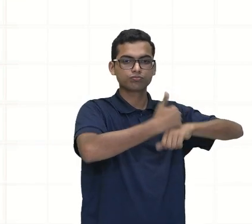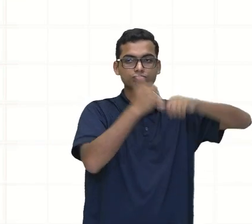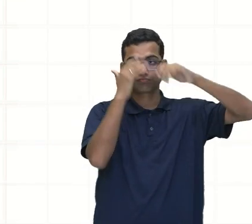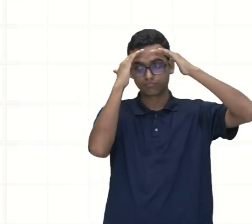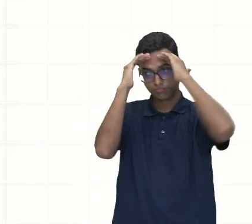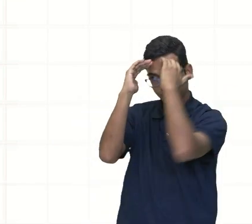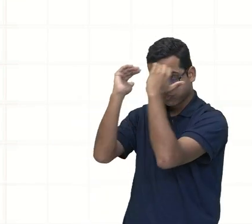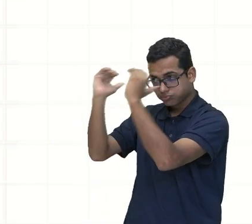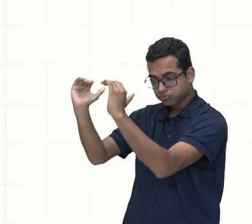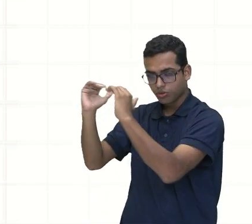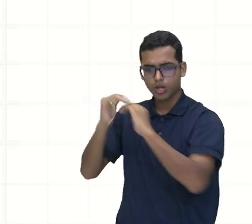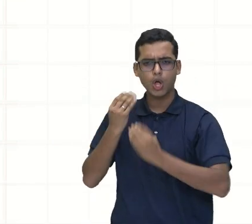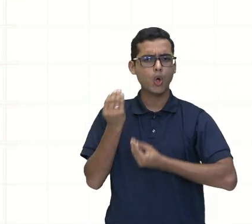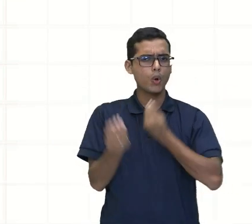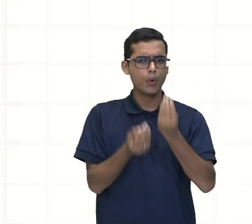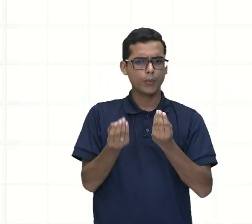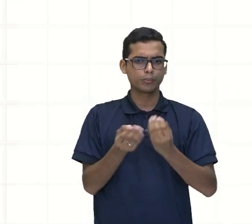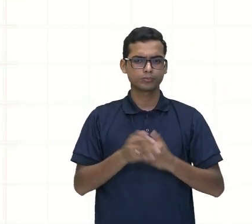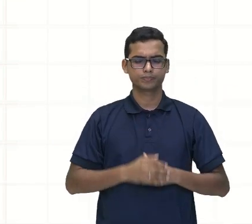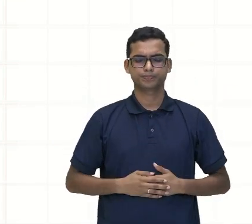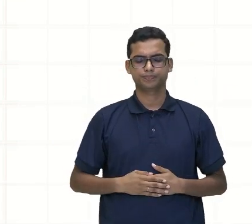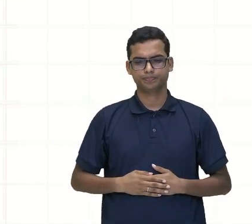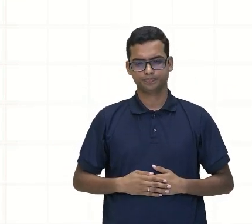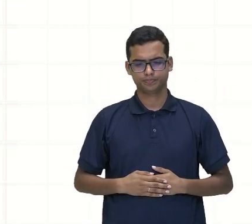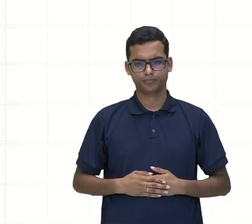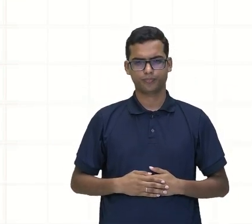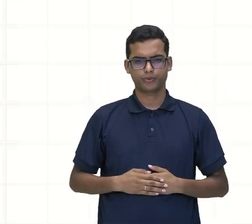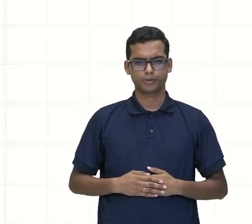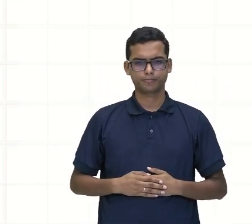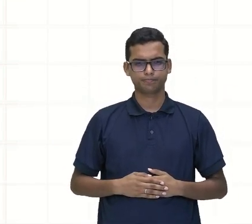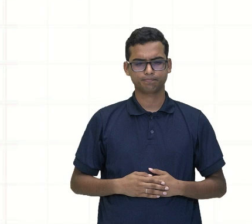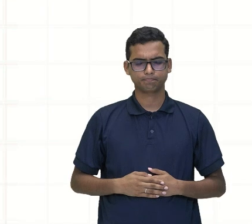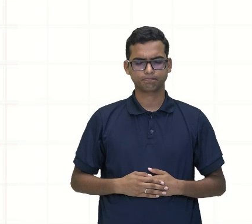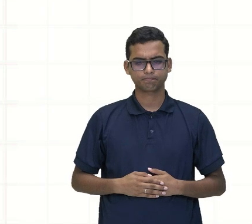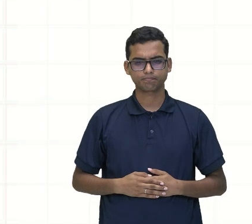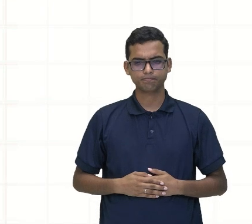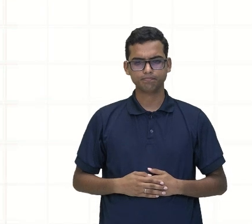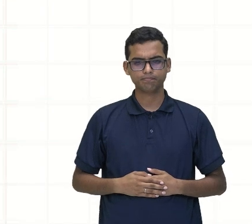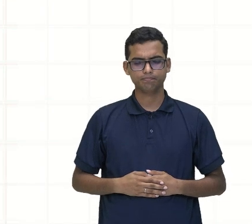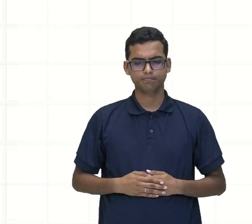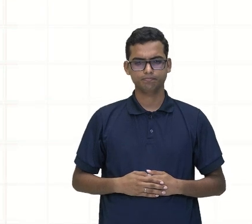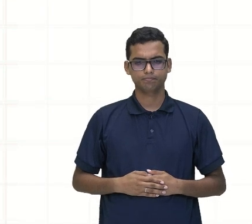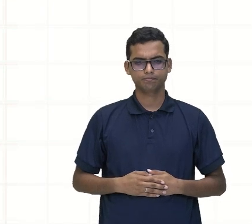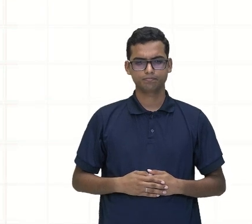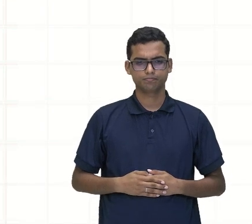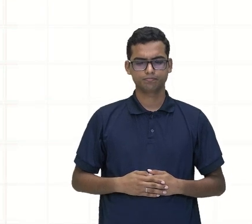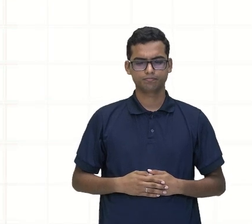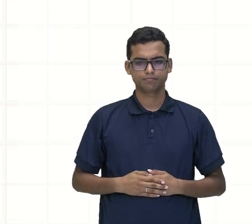seguinte forma. Bem, a gente tem ali a metrópole mandando para